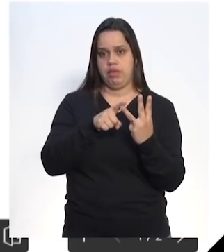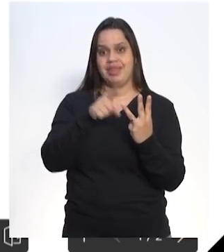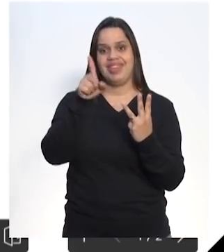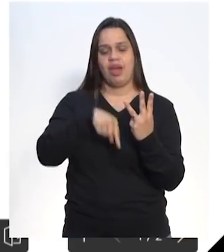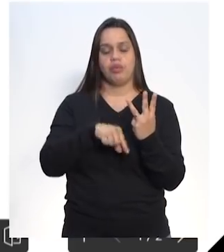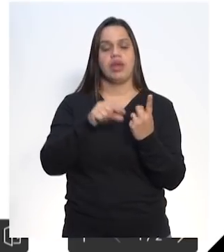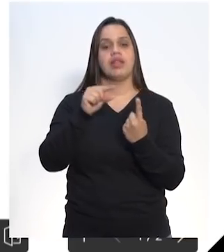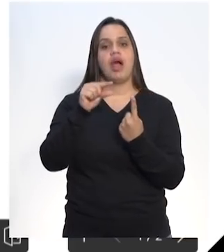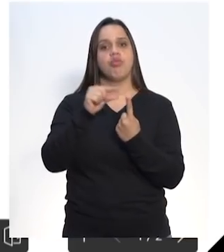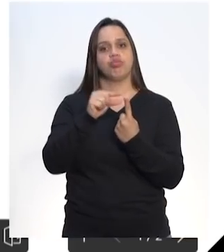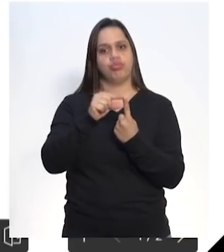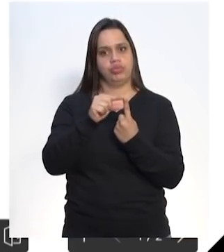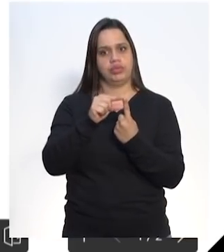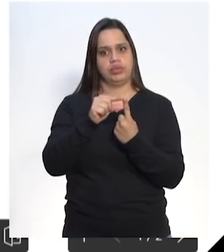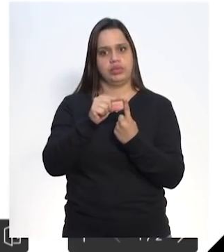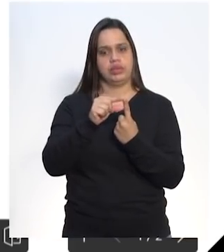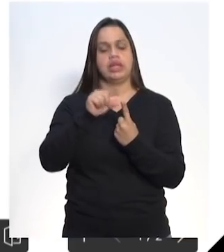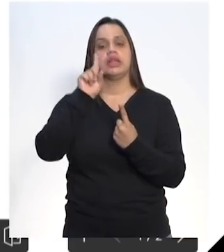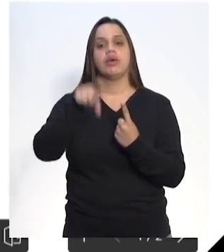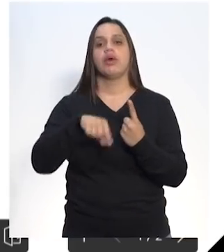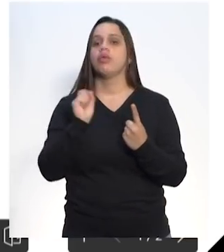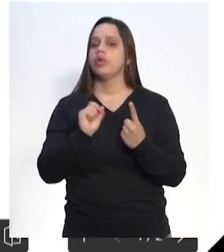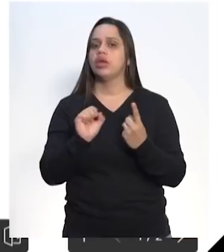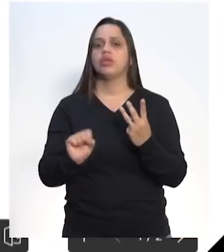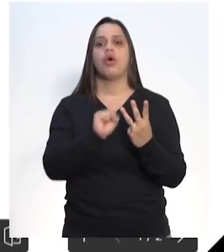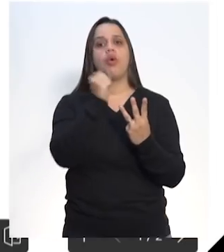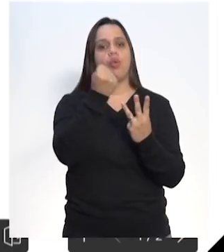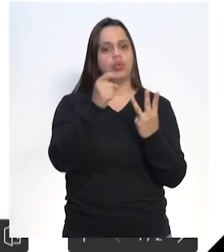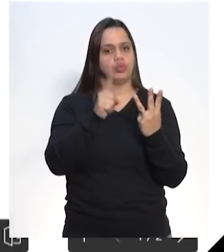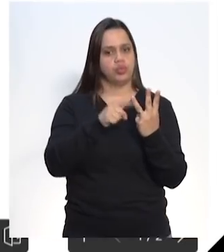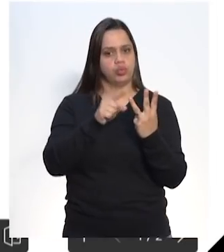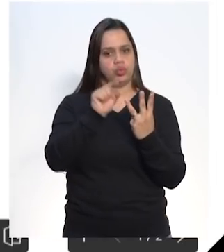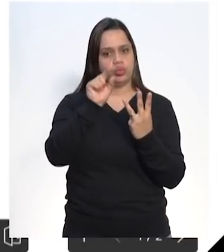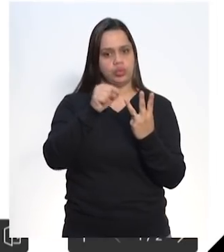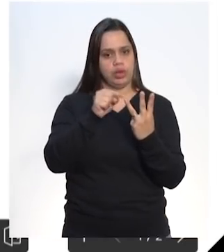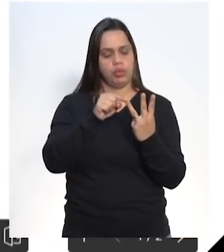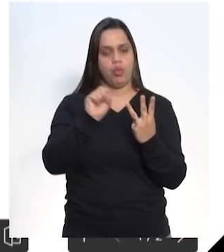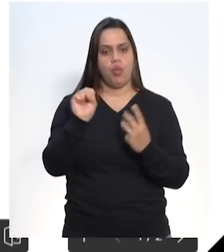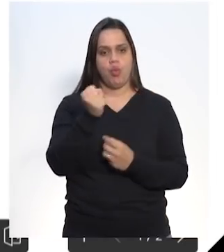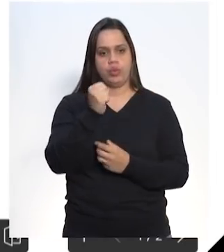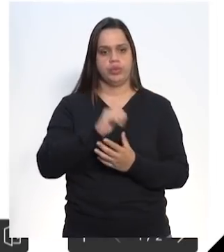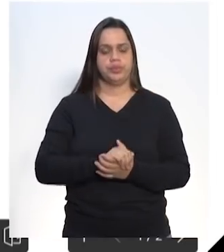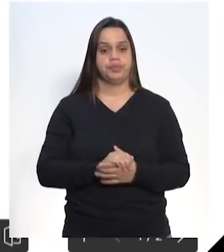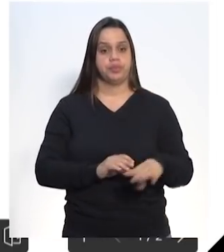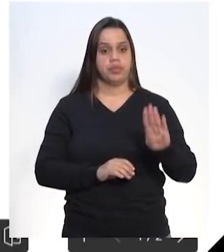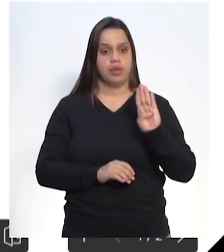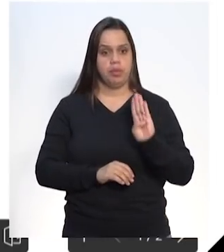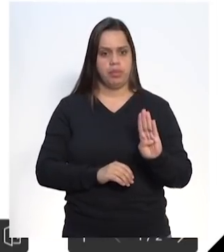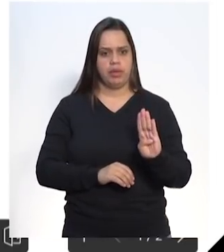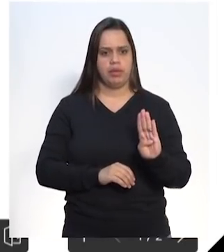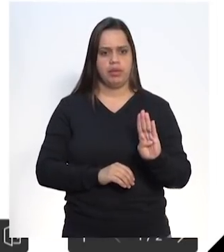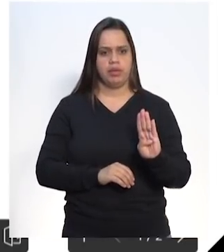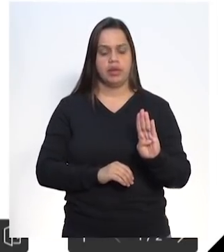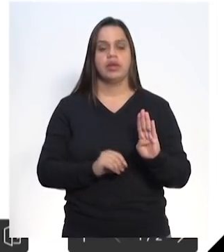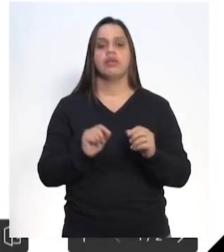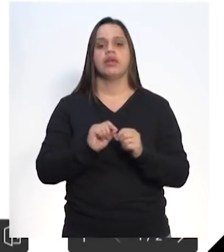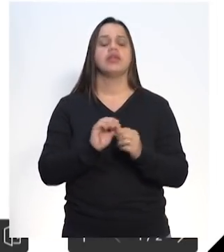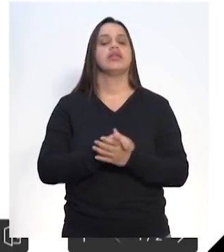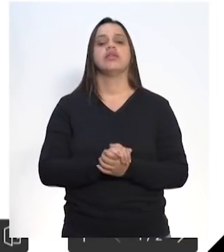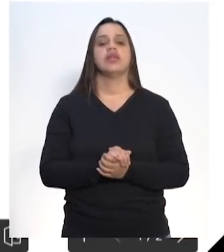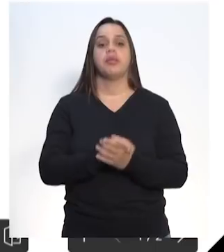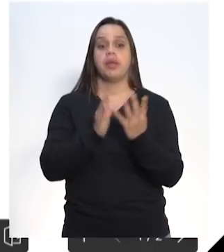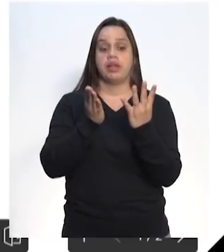Então são 8 unidades. Só 8 unidades. No B, então, de novo, ali na representação do inverso, eu